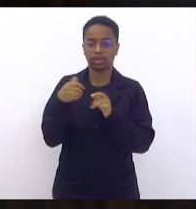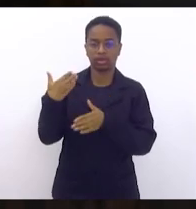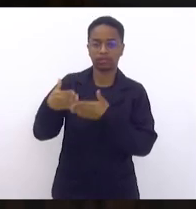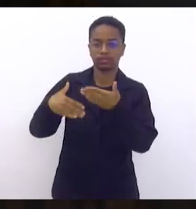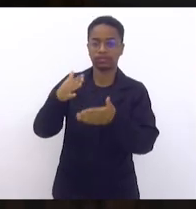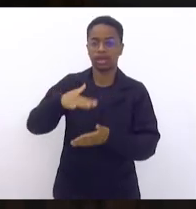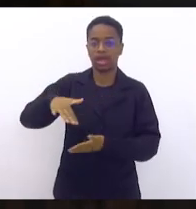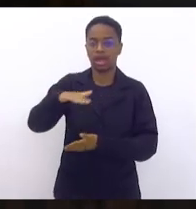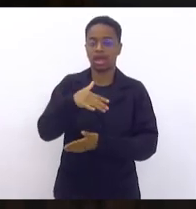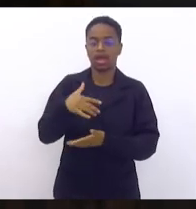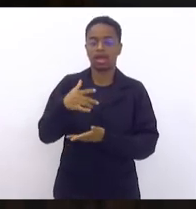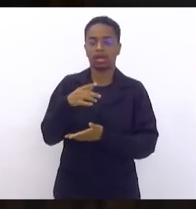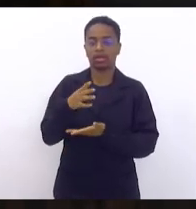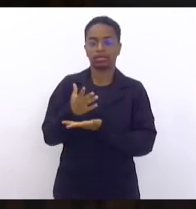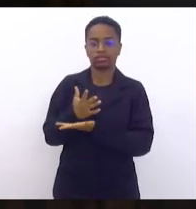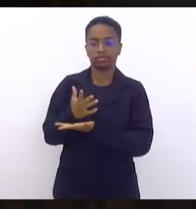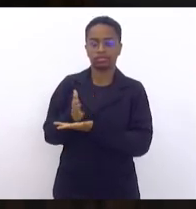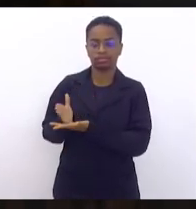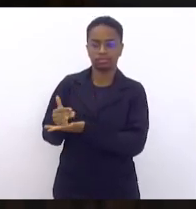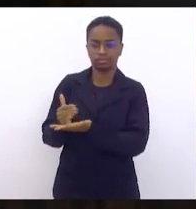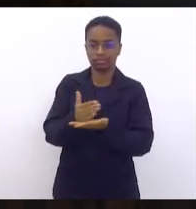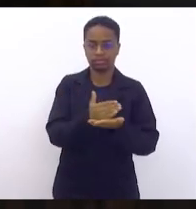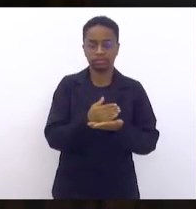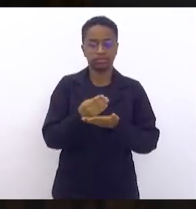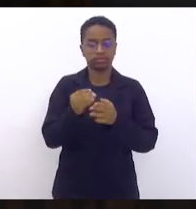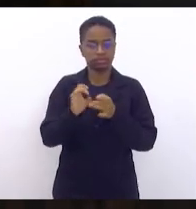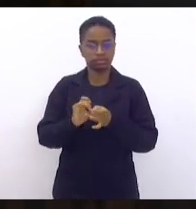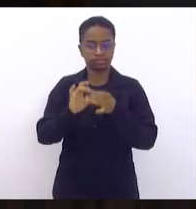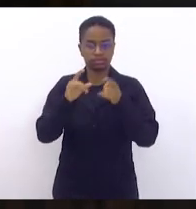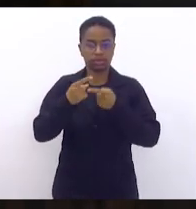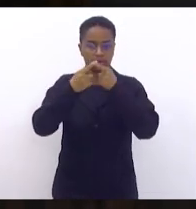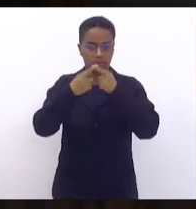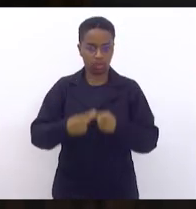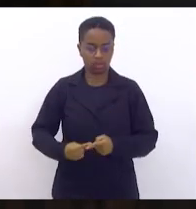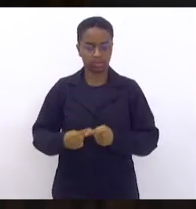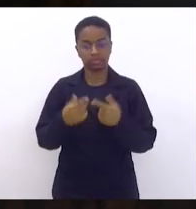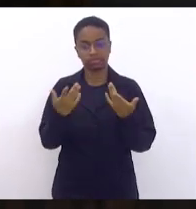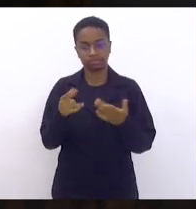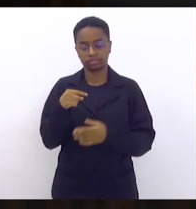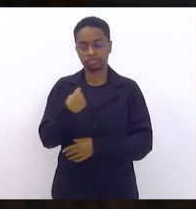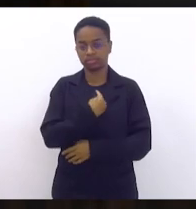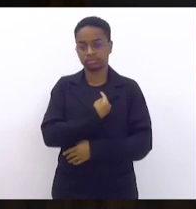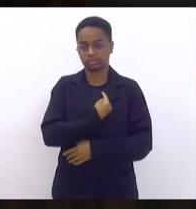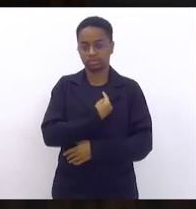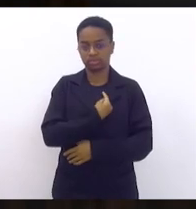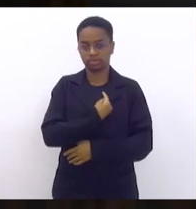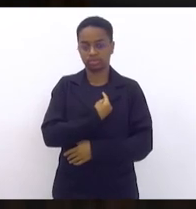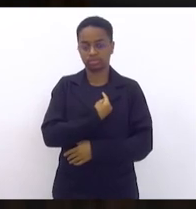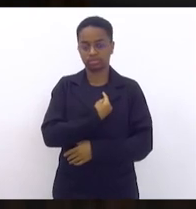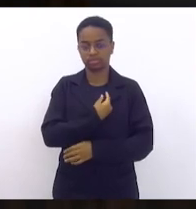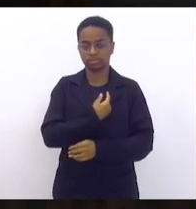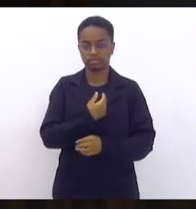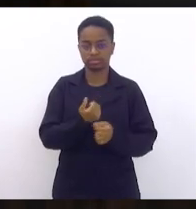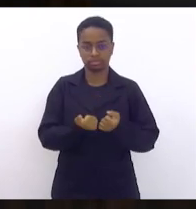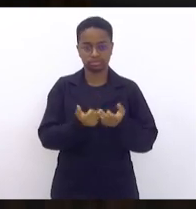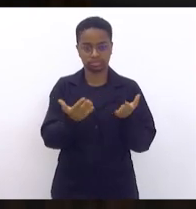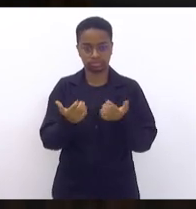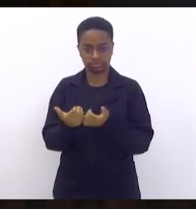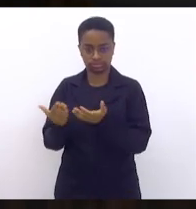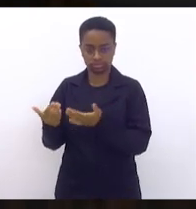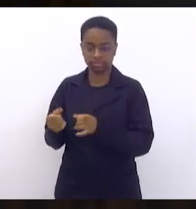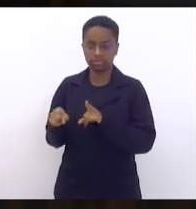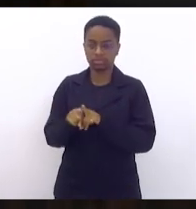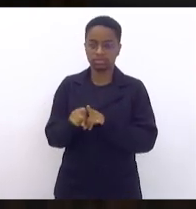essa retomada da da competitividade né Nós vamos estar levando isso para ele com